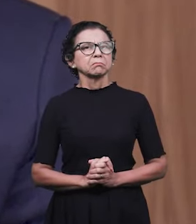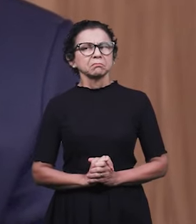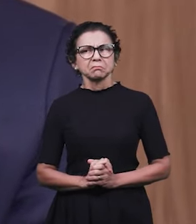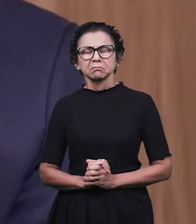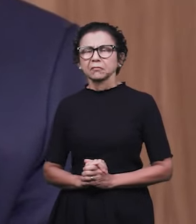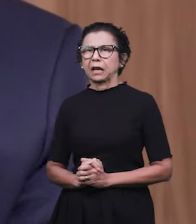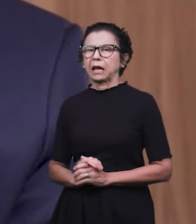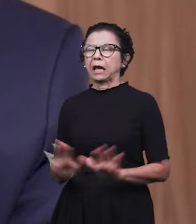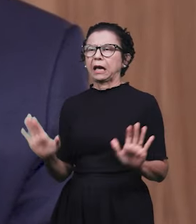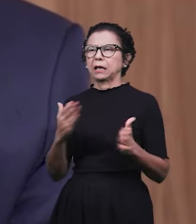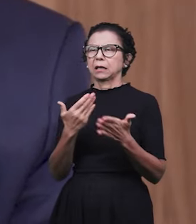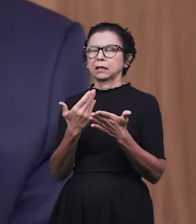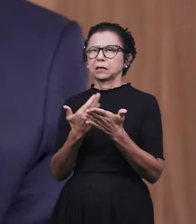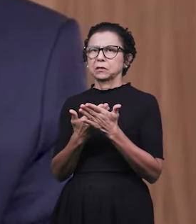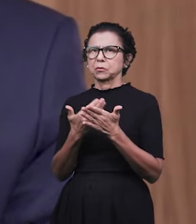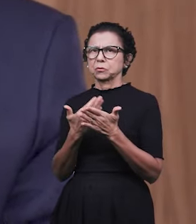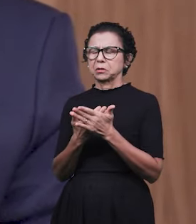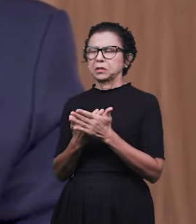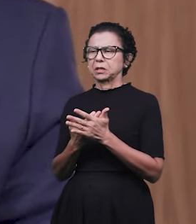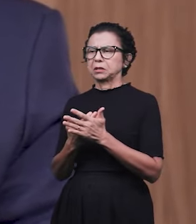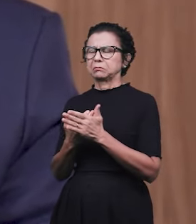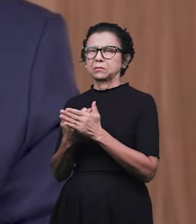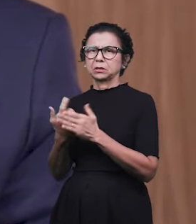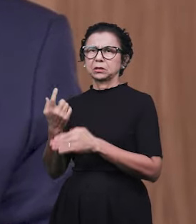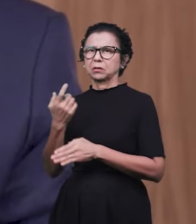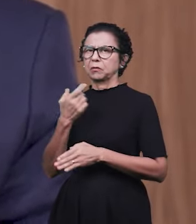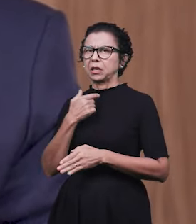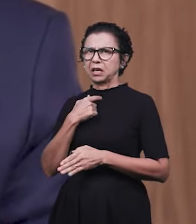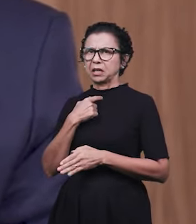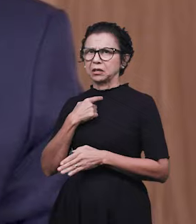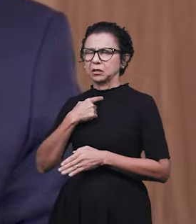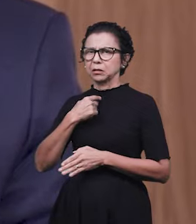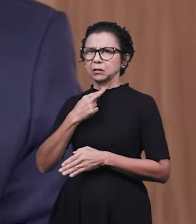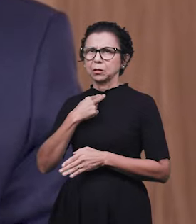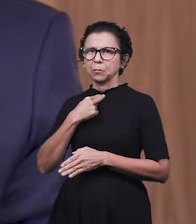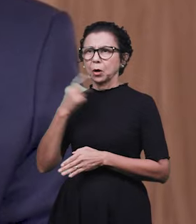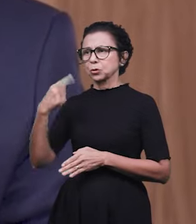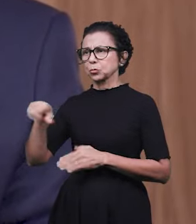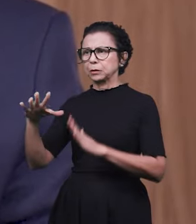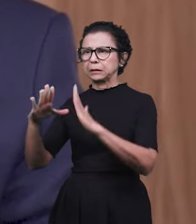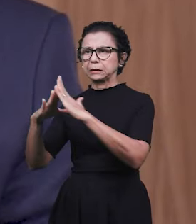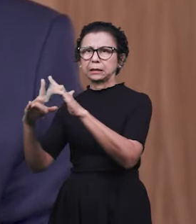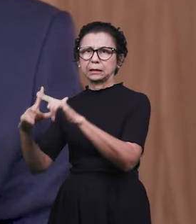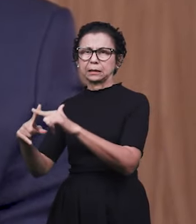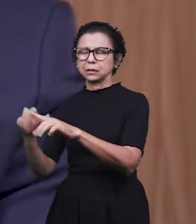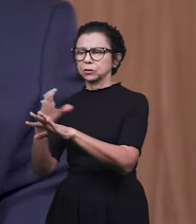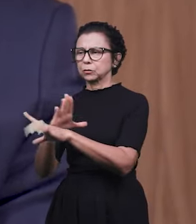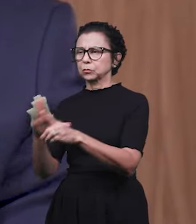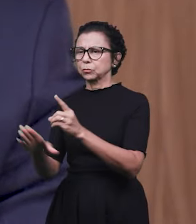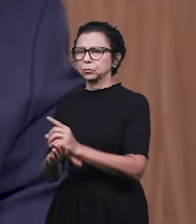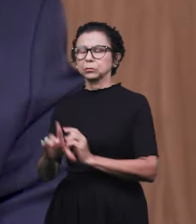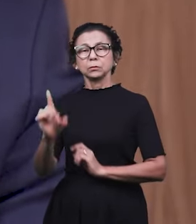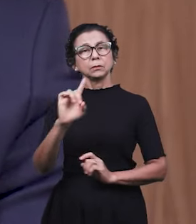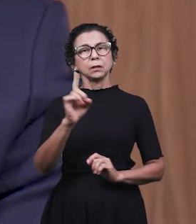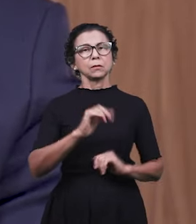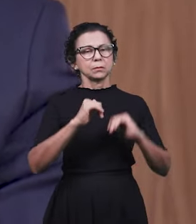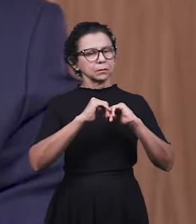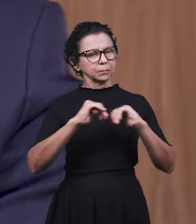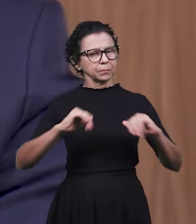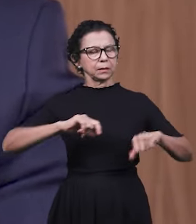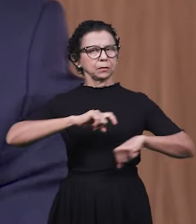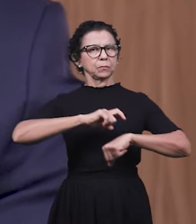deixar de fazer as coisas do Senhor para estar estudando. Porque o Senhor, Ele tem nós temos no Senhor a